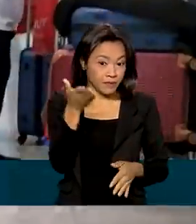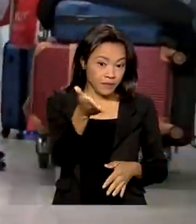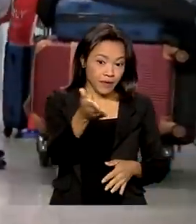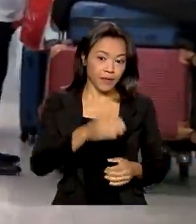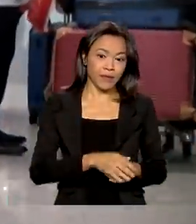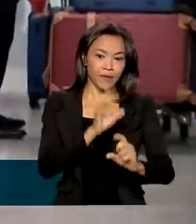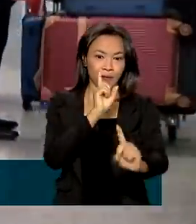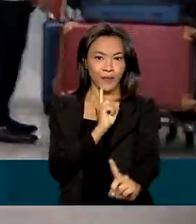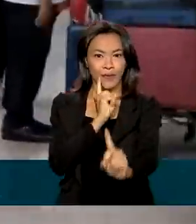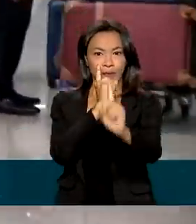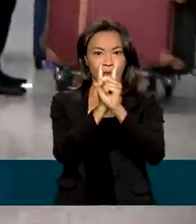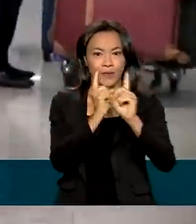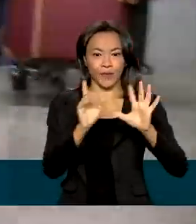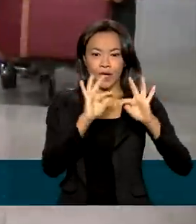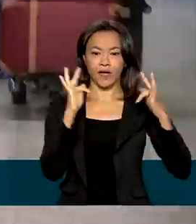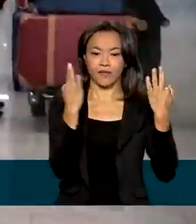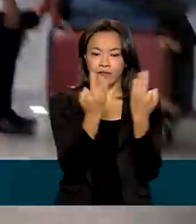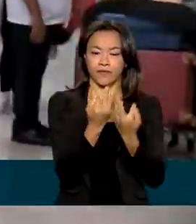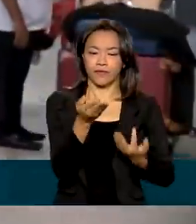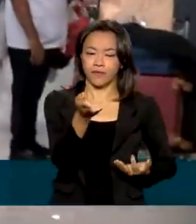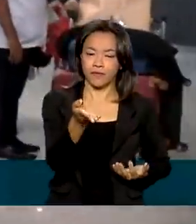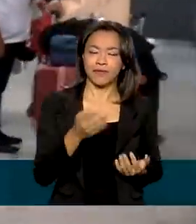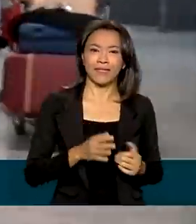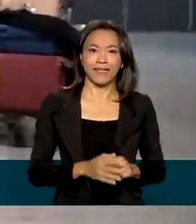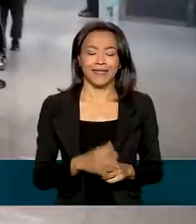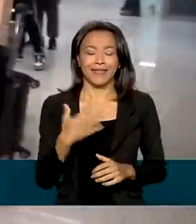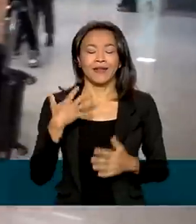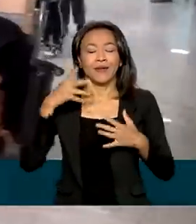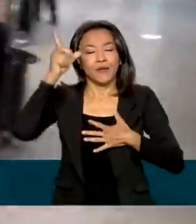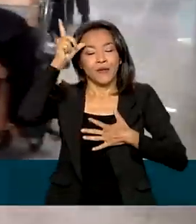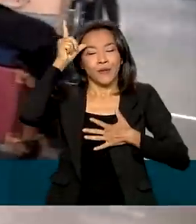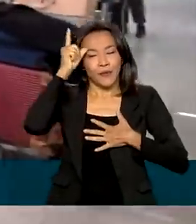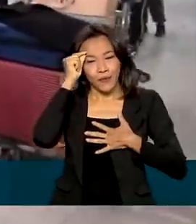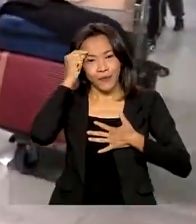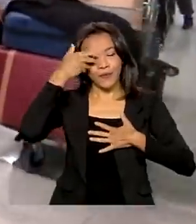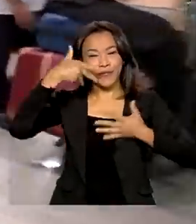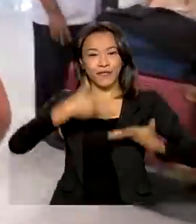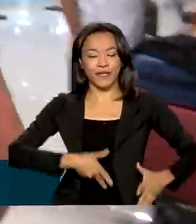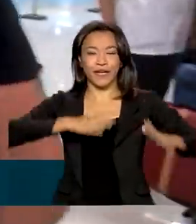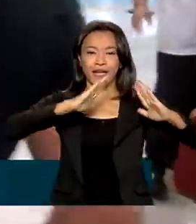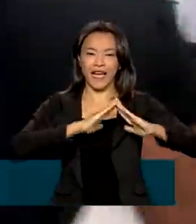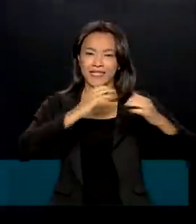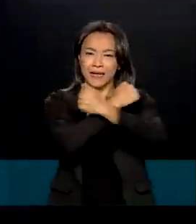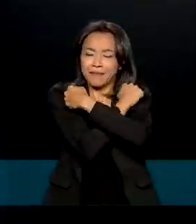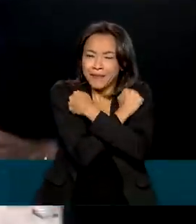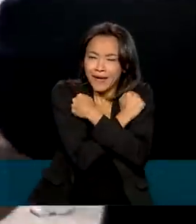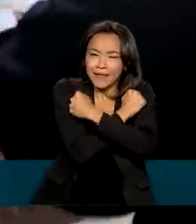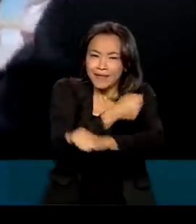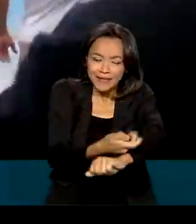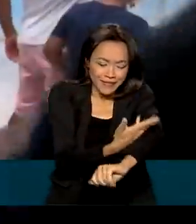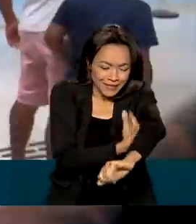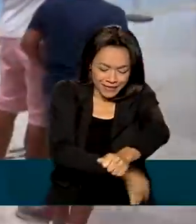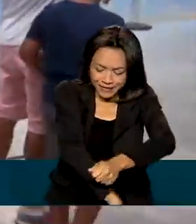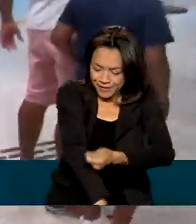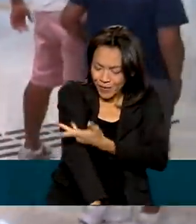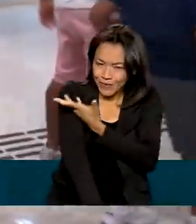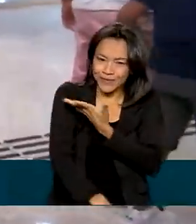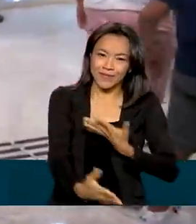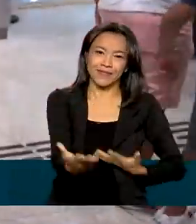No reencontro com a família, alívio de chegar em casa, abraços e muita emoção.